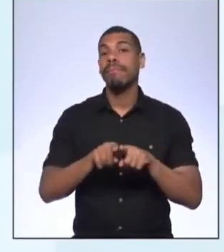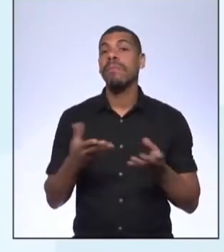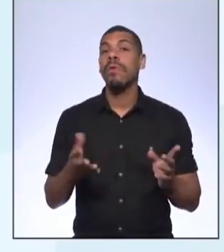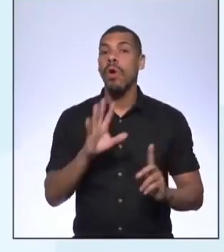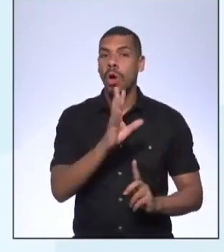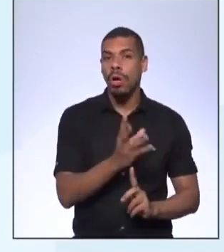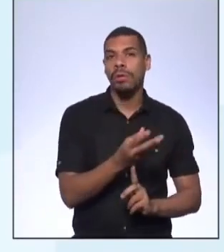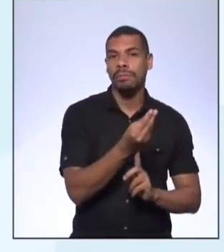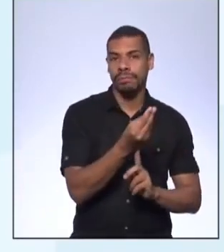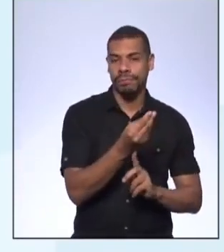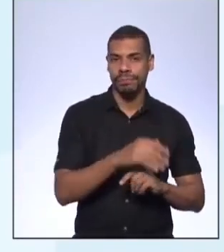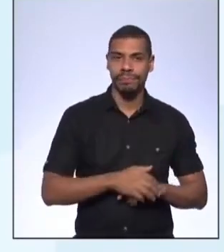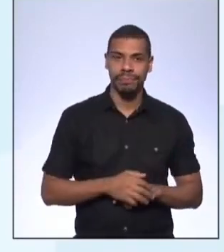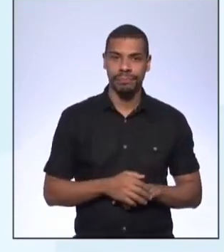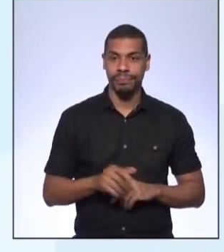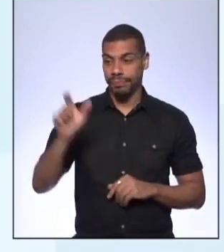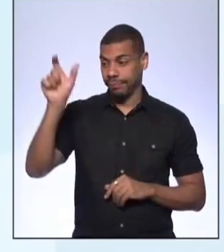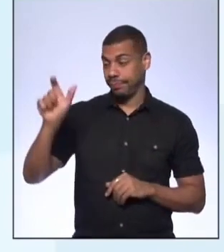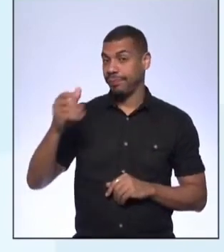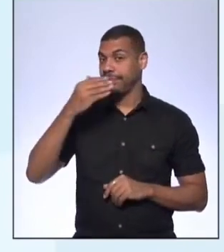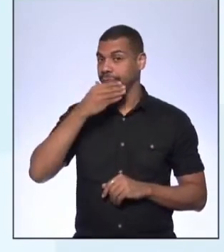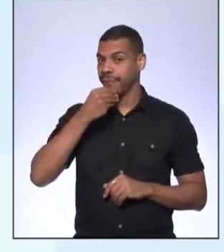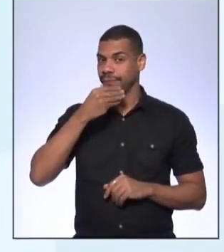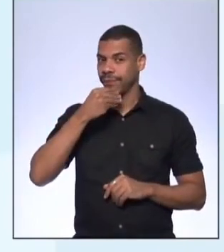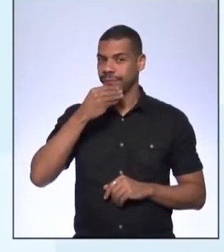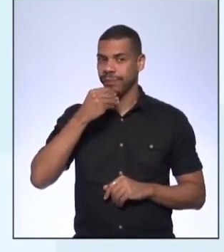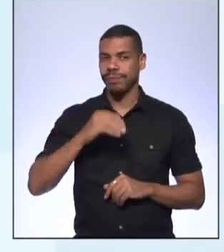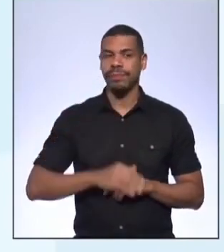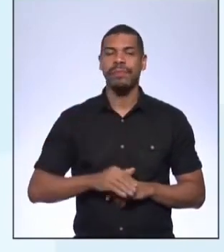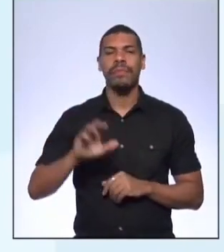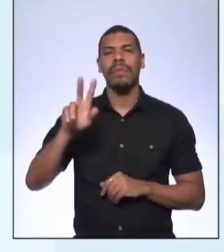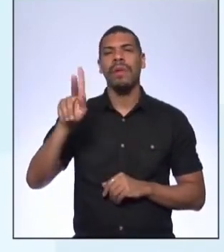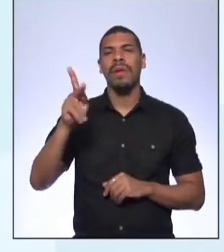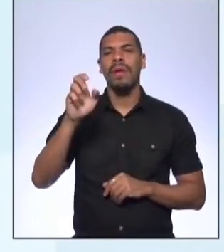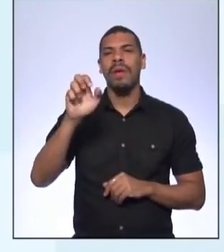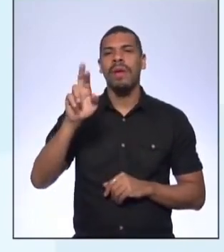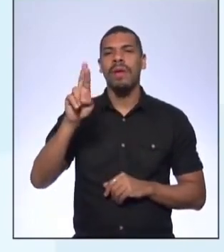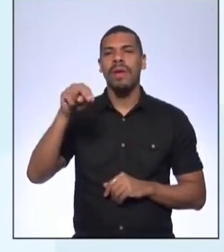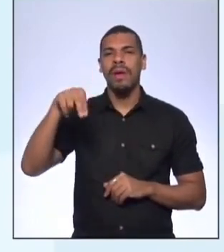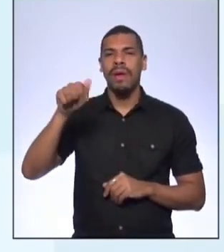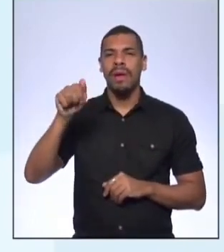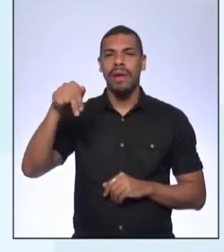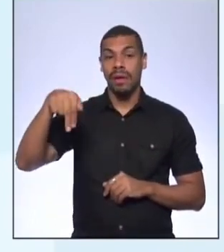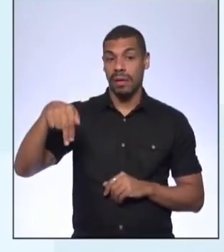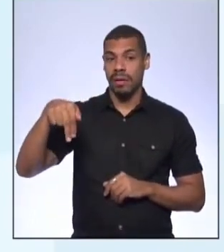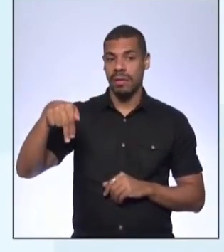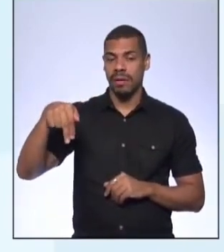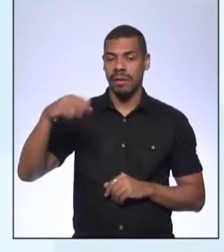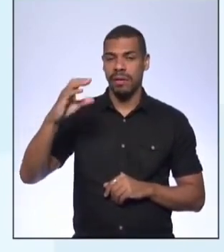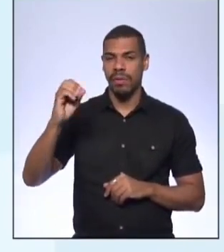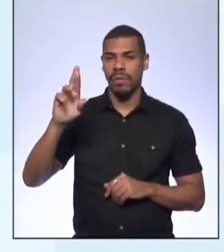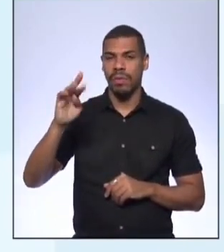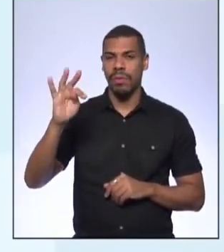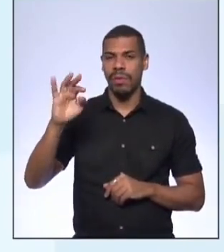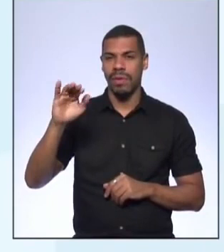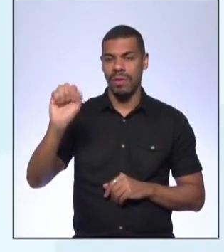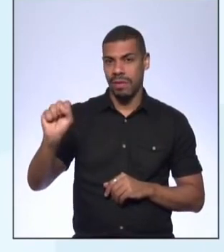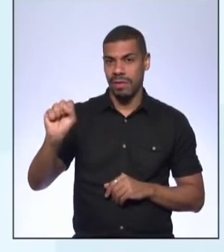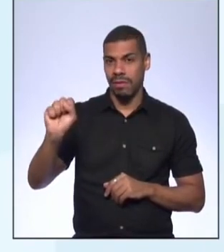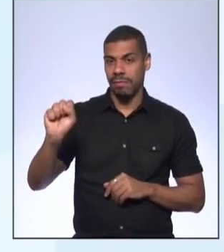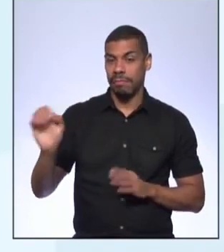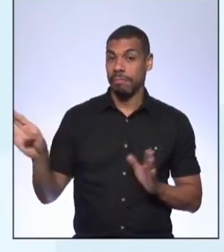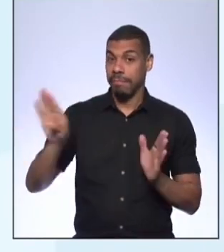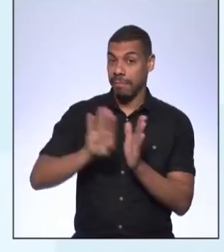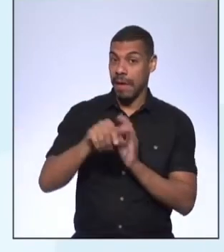obra A Chegada de Hernán Cortés em Veracruz, né? Do Diego Rivera, que a gente já viu aí, já conheceu um pouquinho sobre o